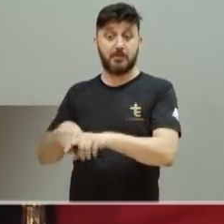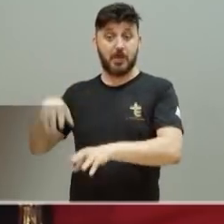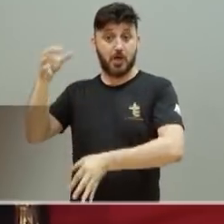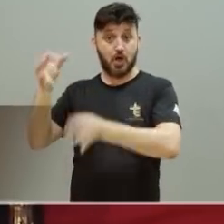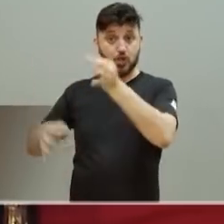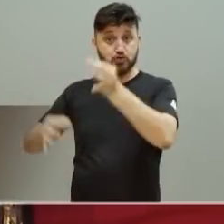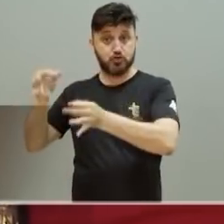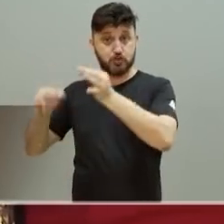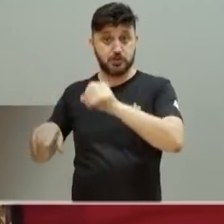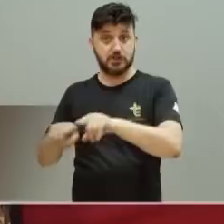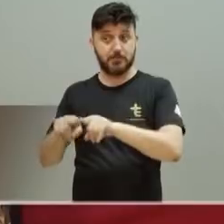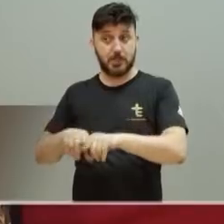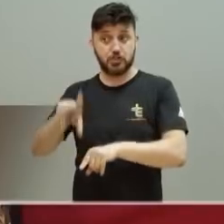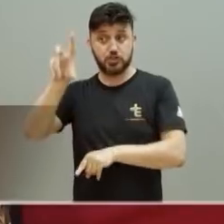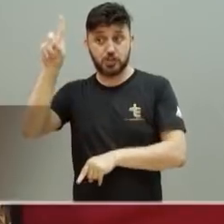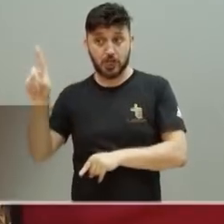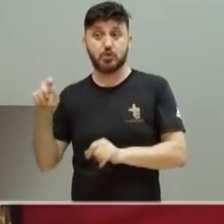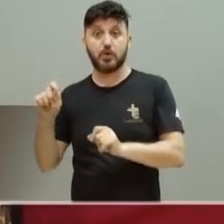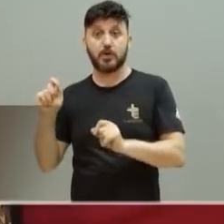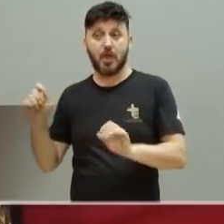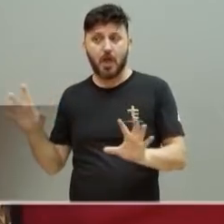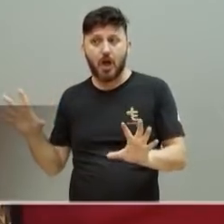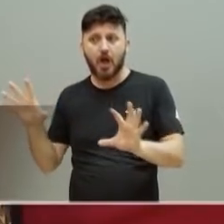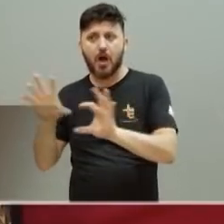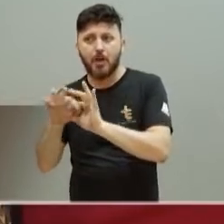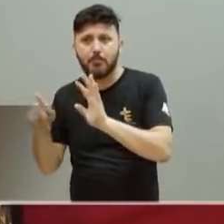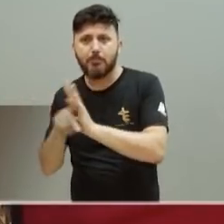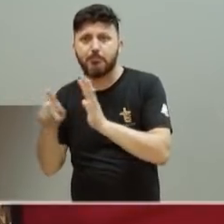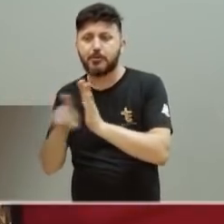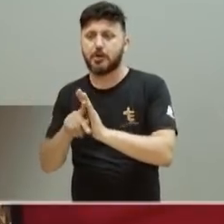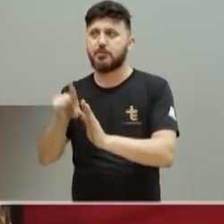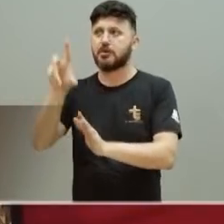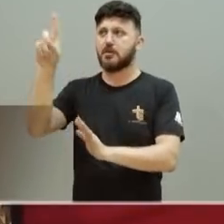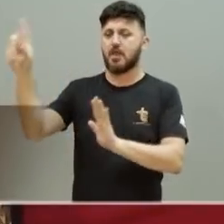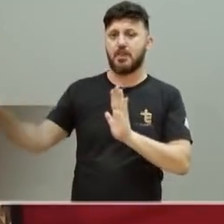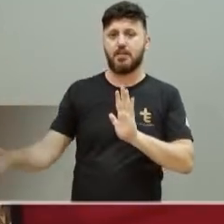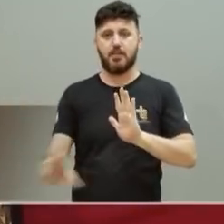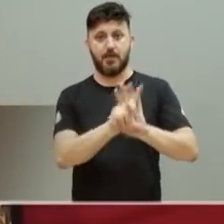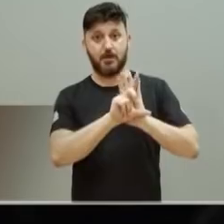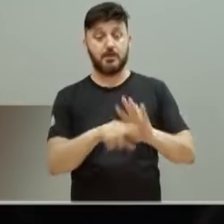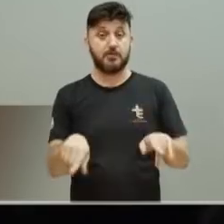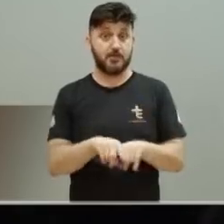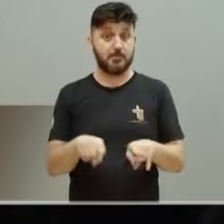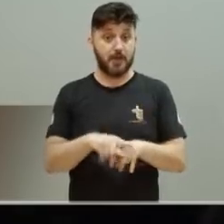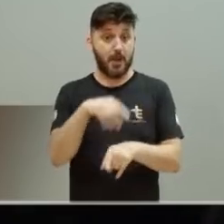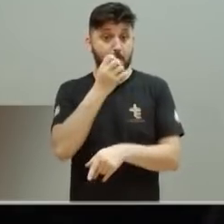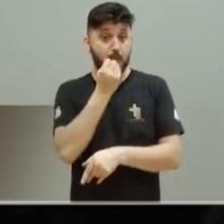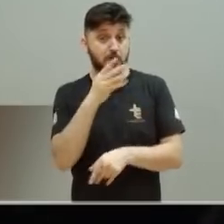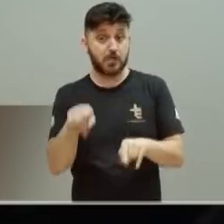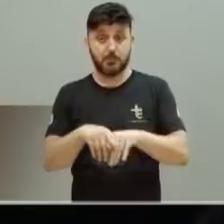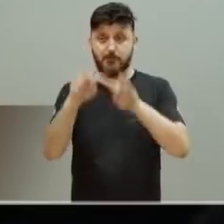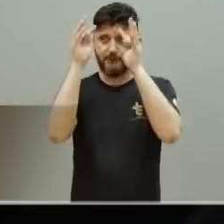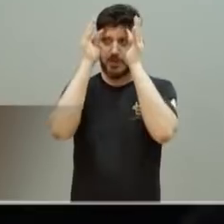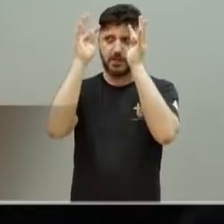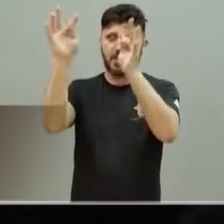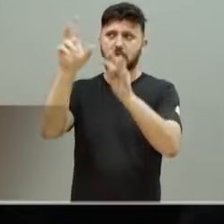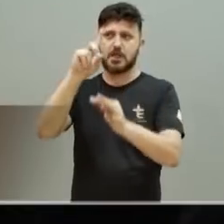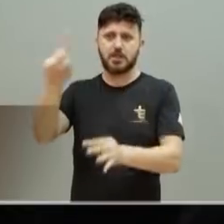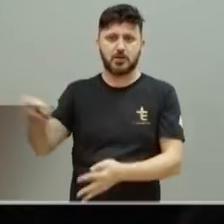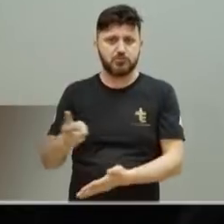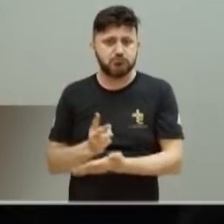o direito são fundamentos de vosso trono. A bondade e a fidelidade vos